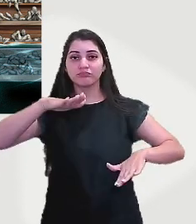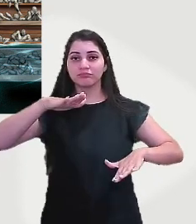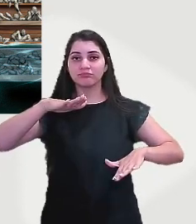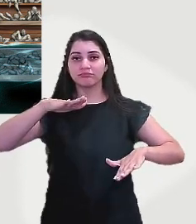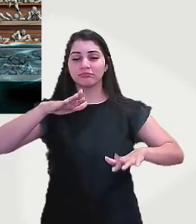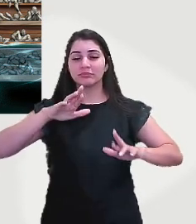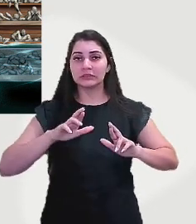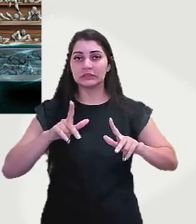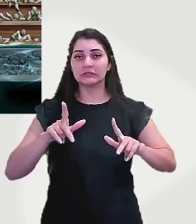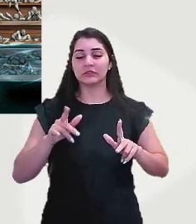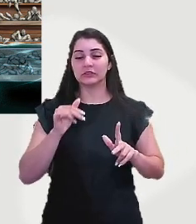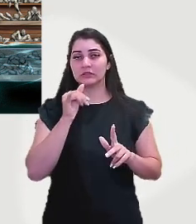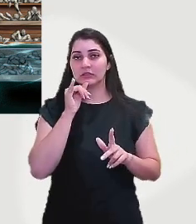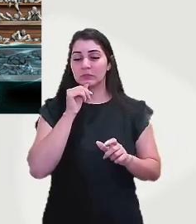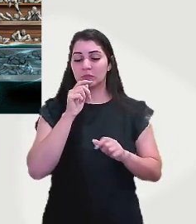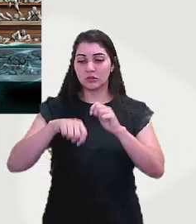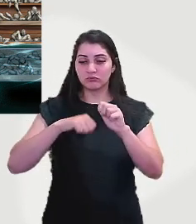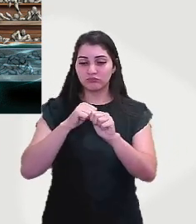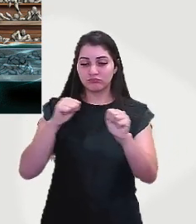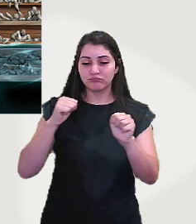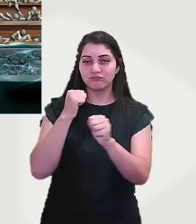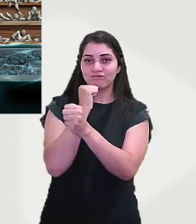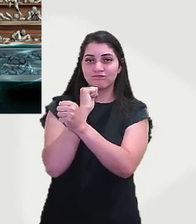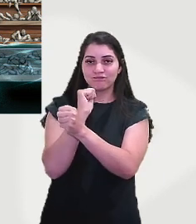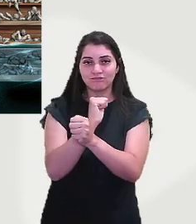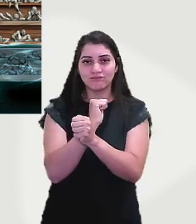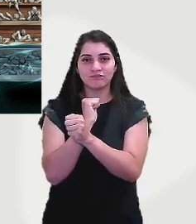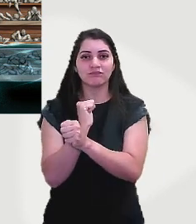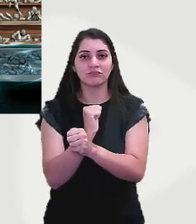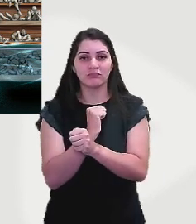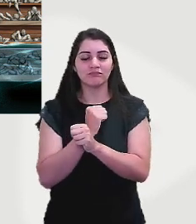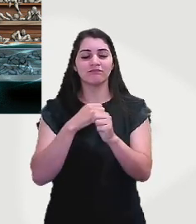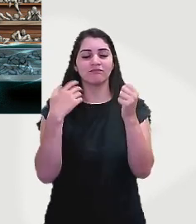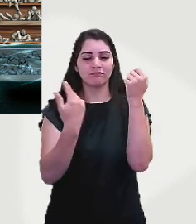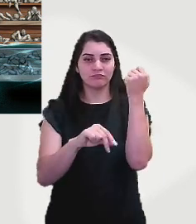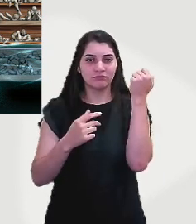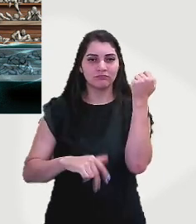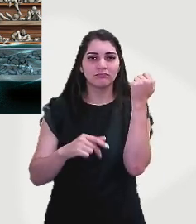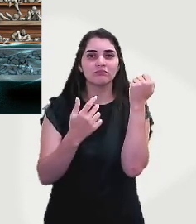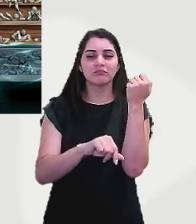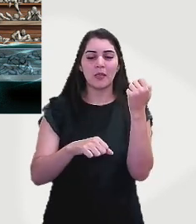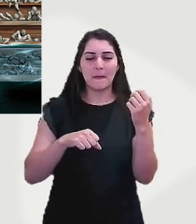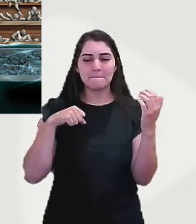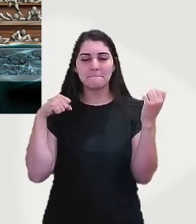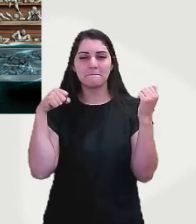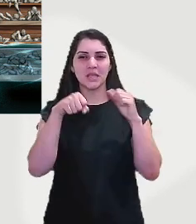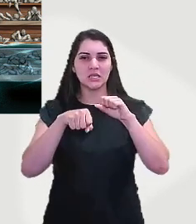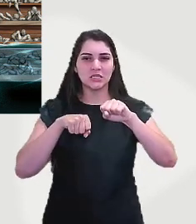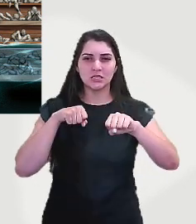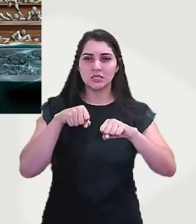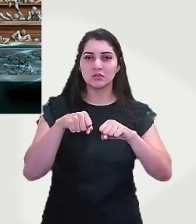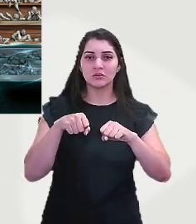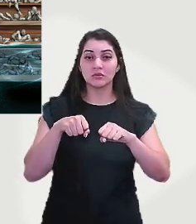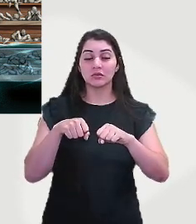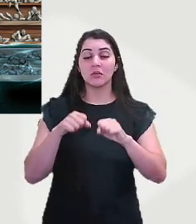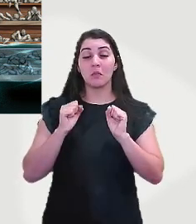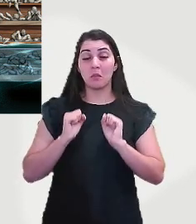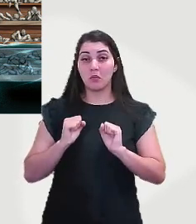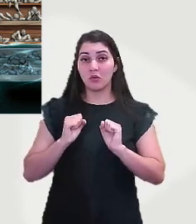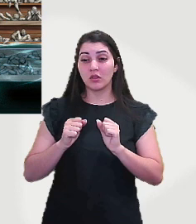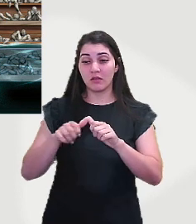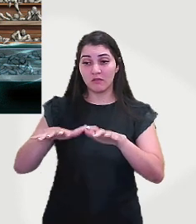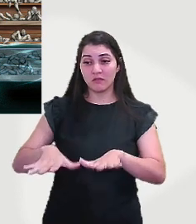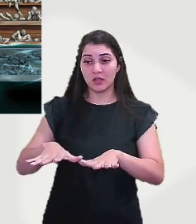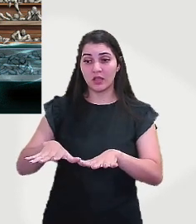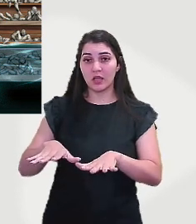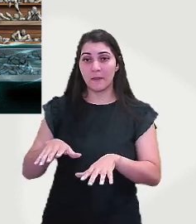Então eles acorrentavam, essas pessoas acorrentavam, judiavam, batiam, para eles poderem ficar quietos. E era